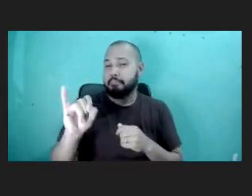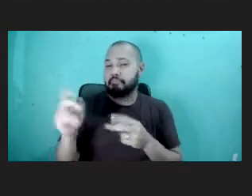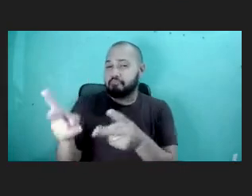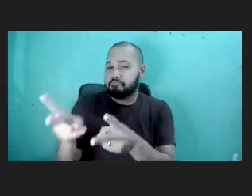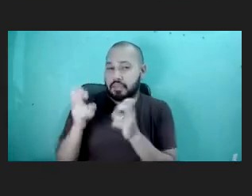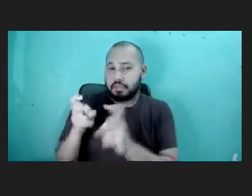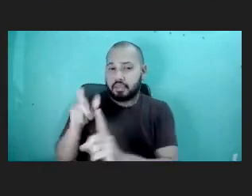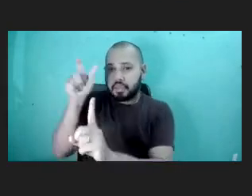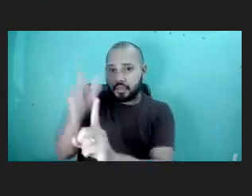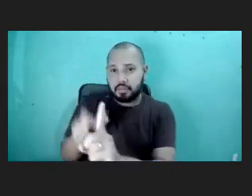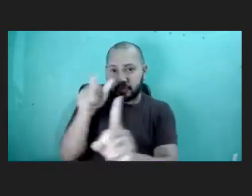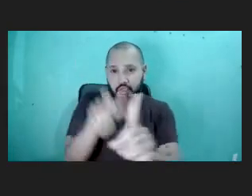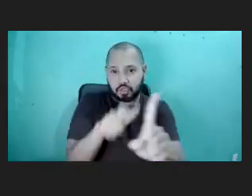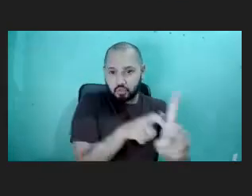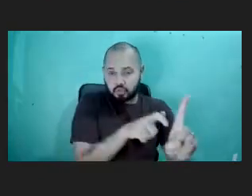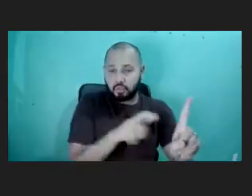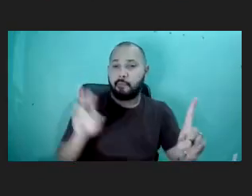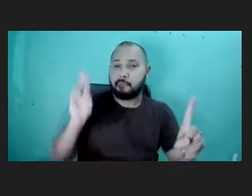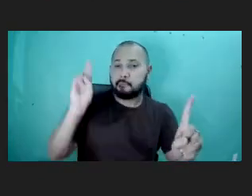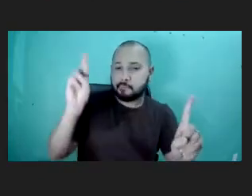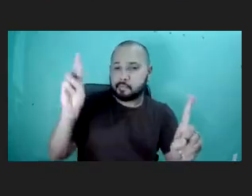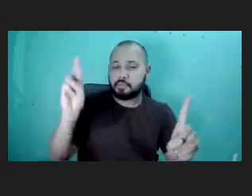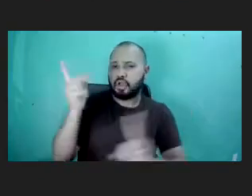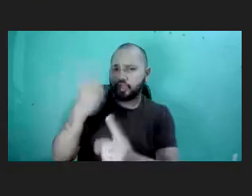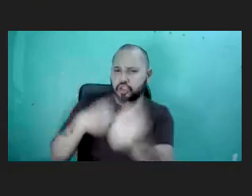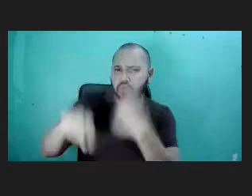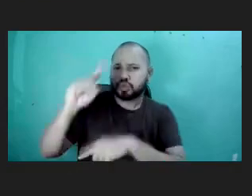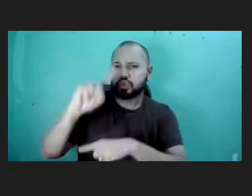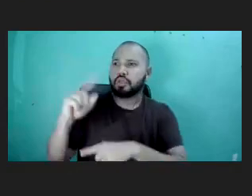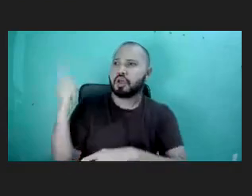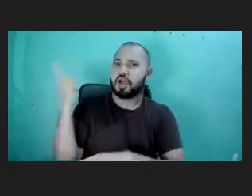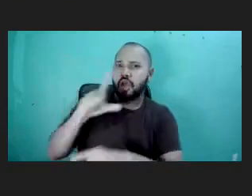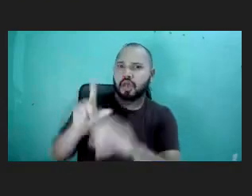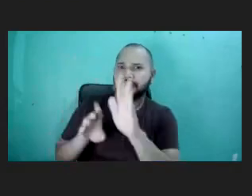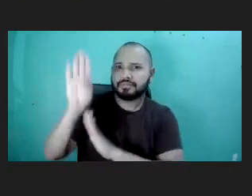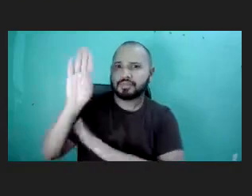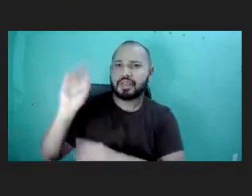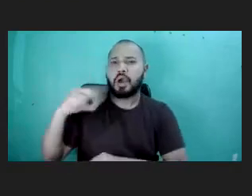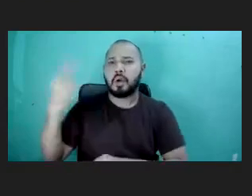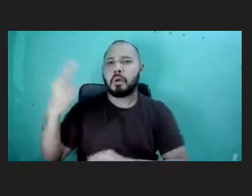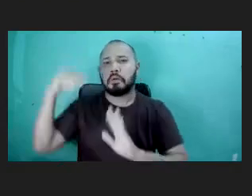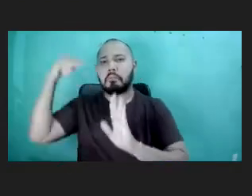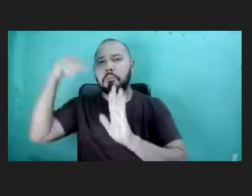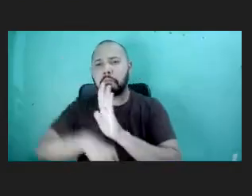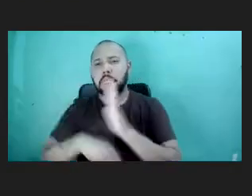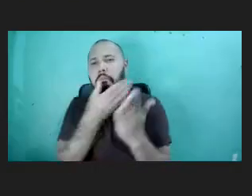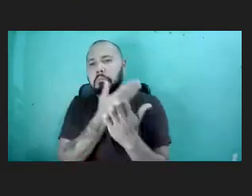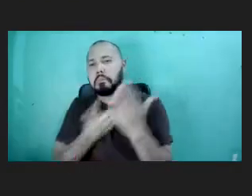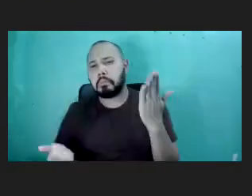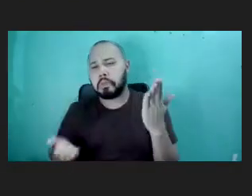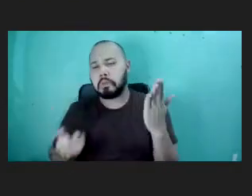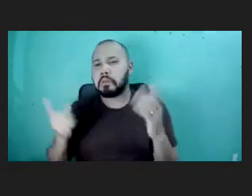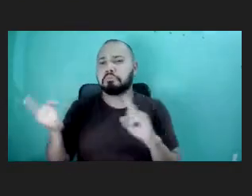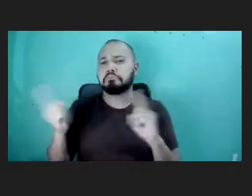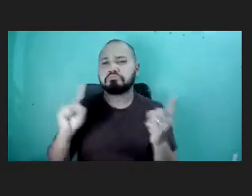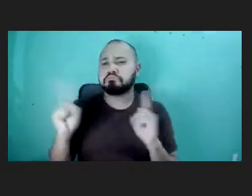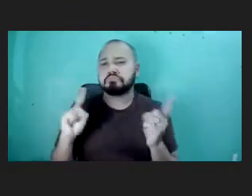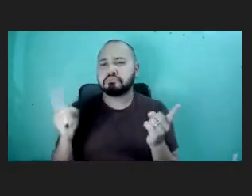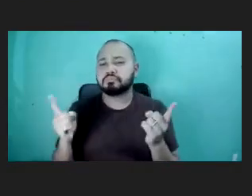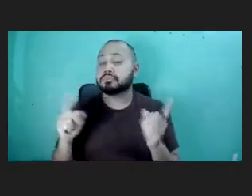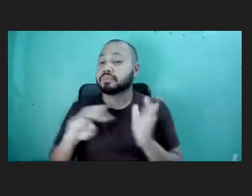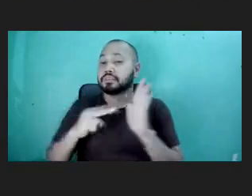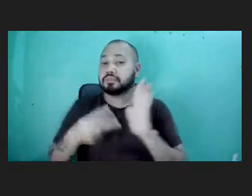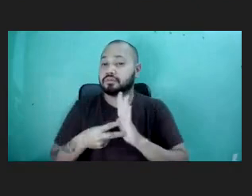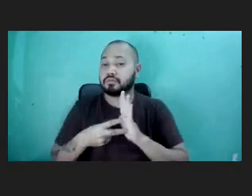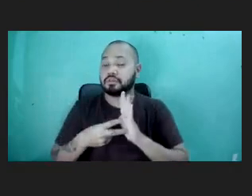como responsável pelo próprio sucesso ou pelo próprio fracasso, isso também implica dizer que o meu sofrimento é todo